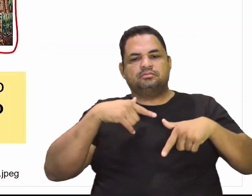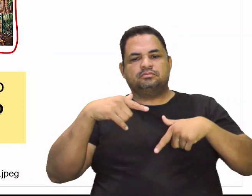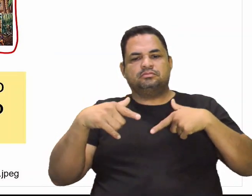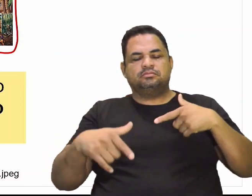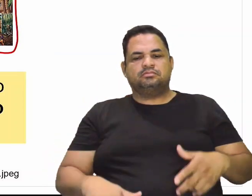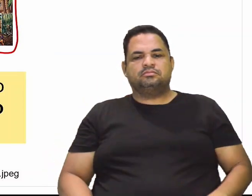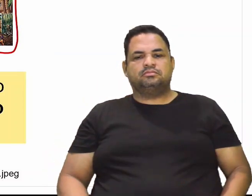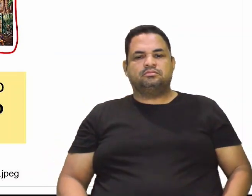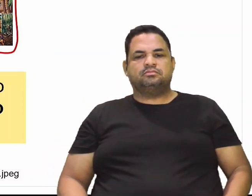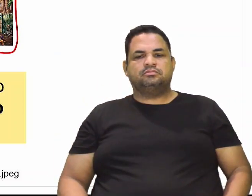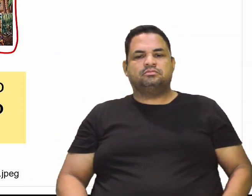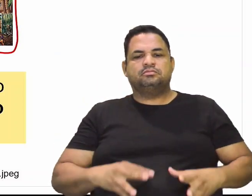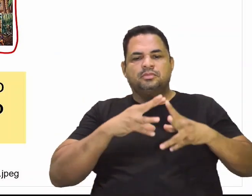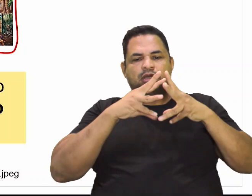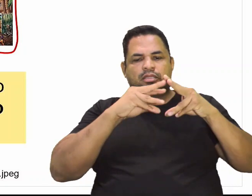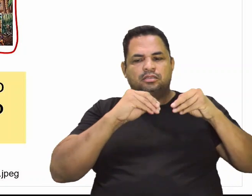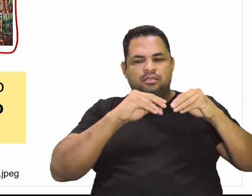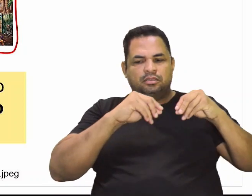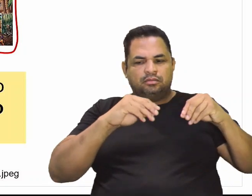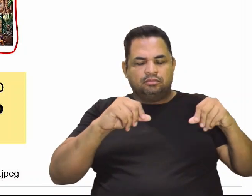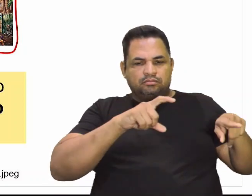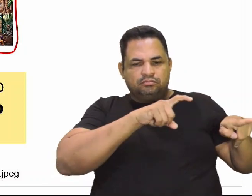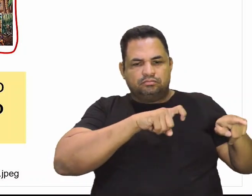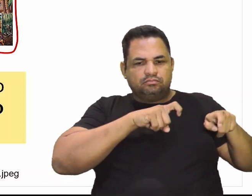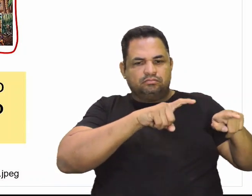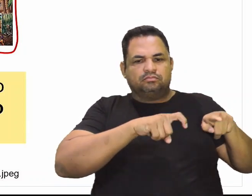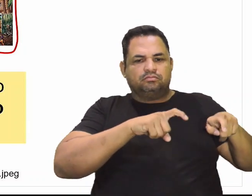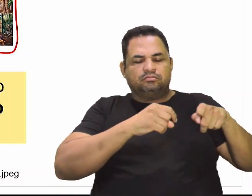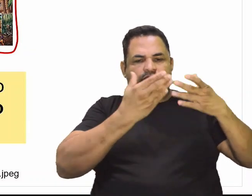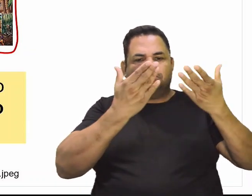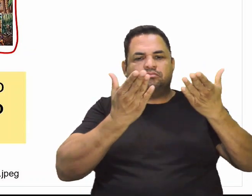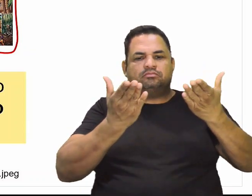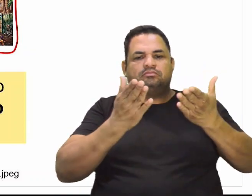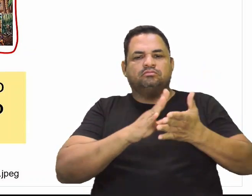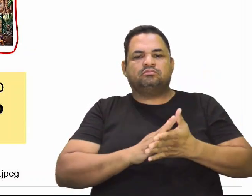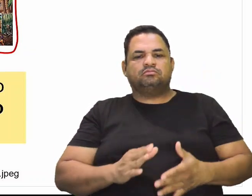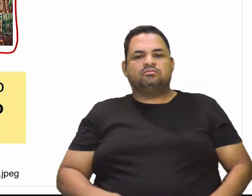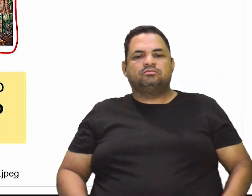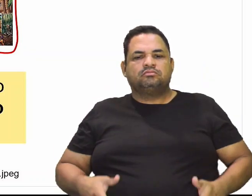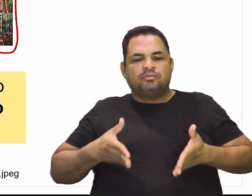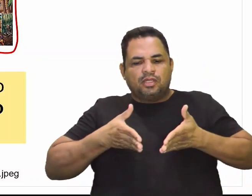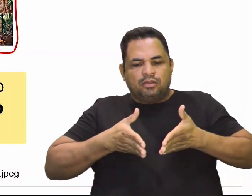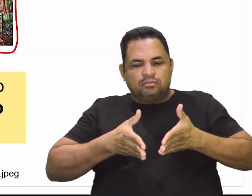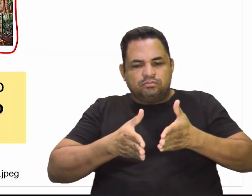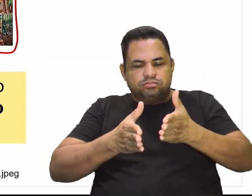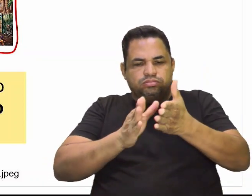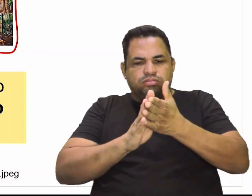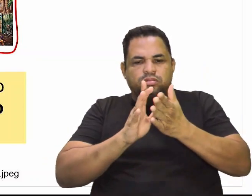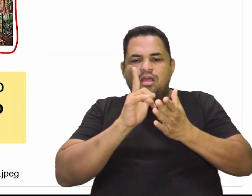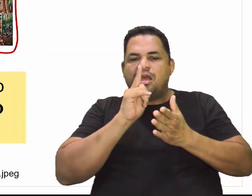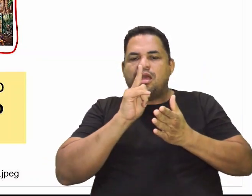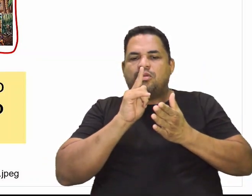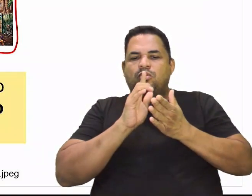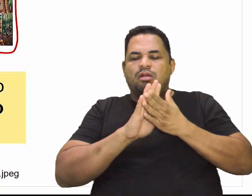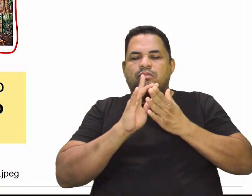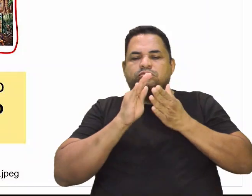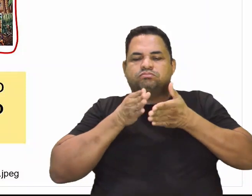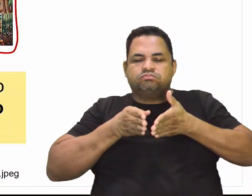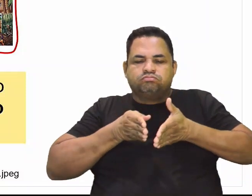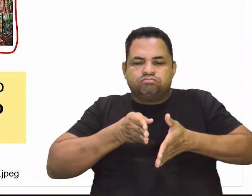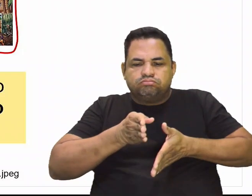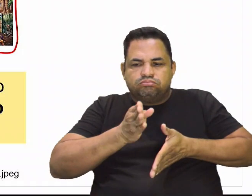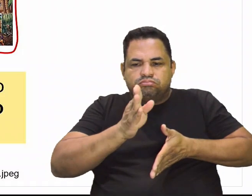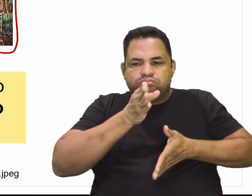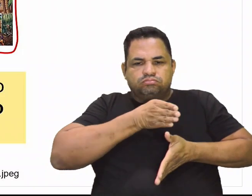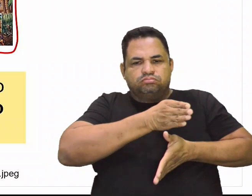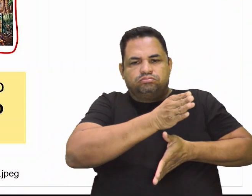na terra. Isso que vocês estão vendo aqui, ó, eles estão irrigando as terras. Ó, é toda